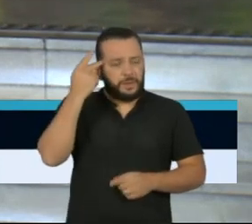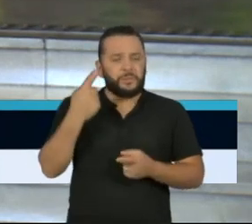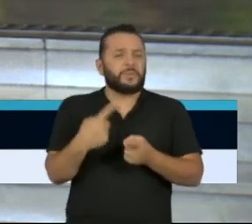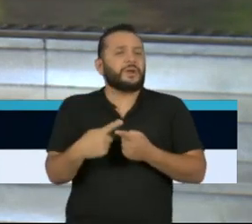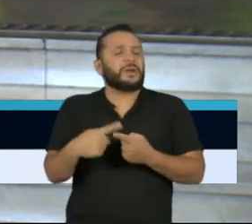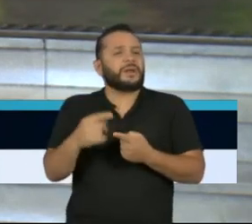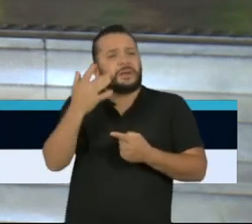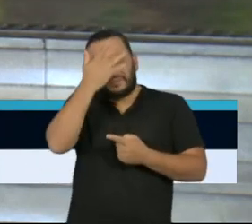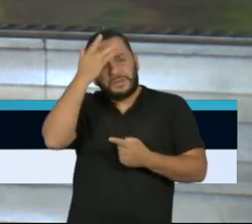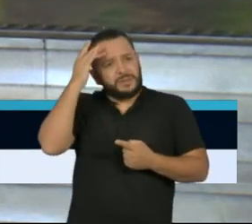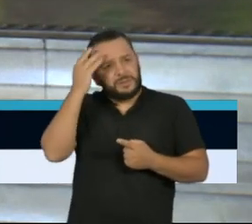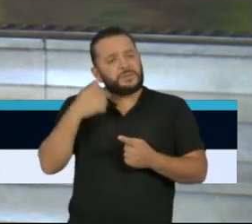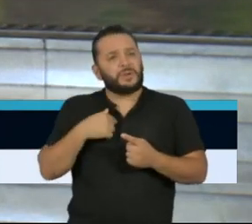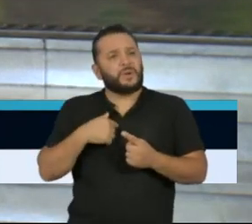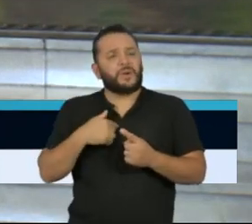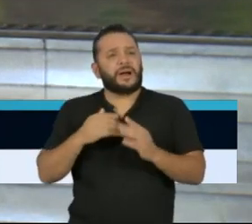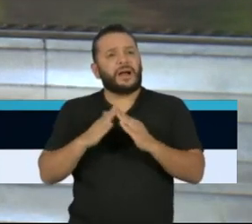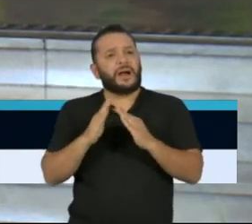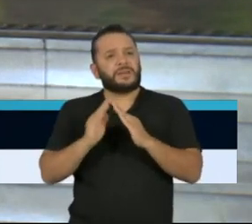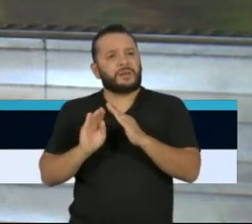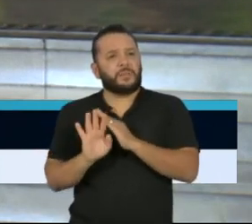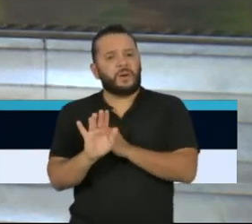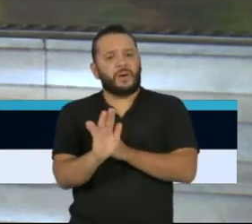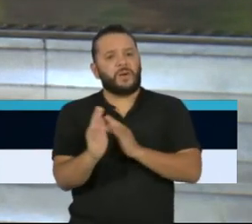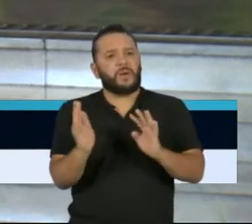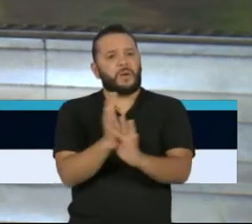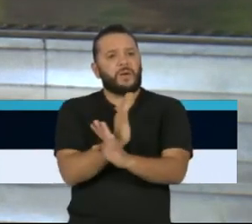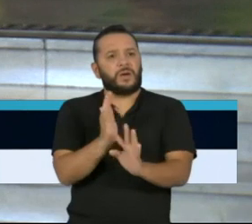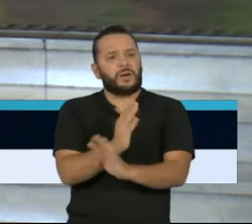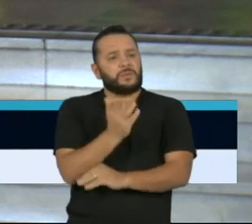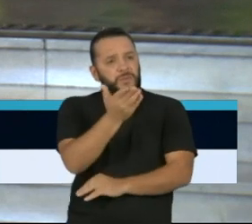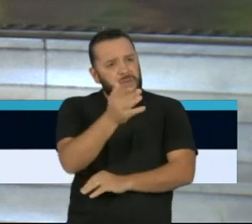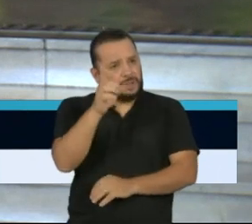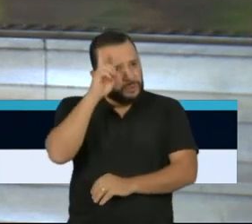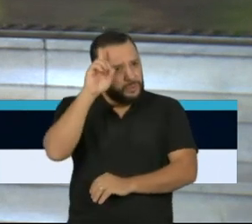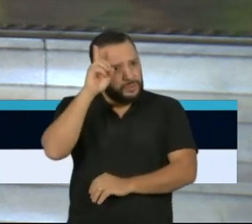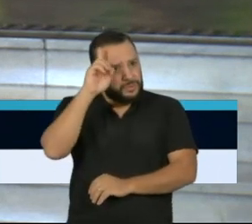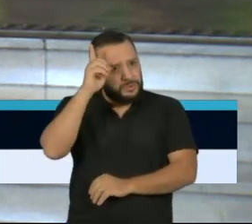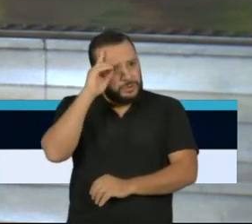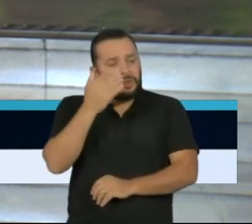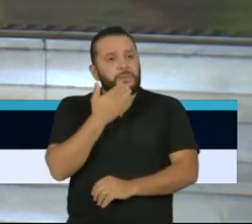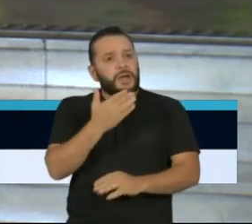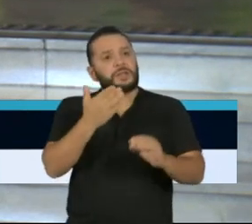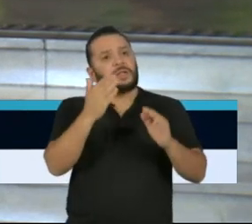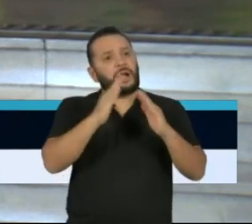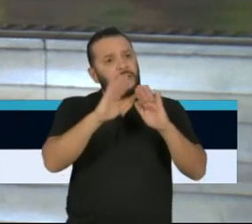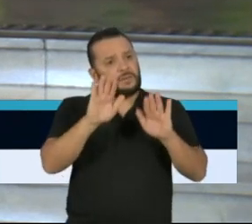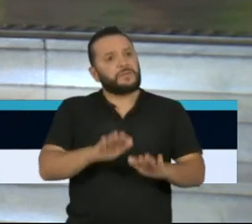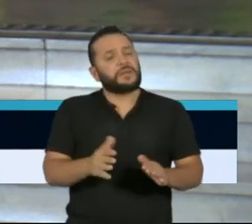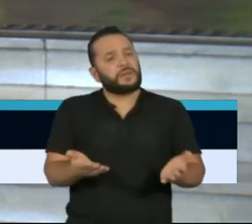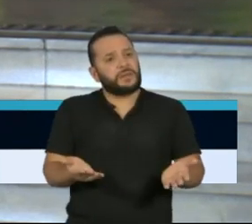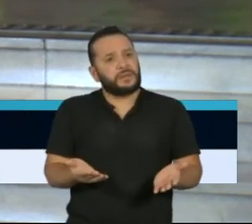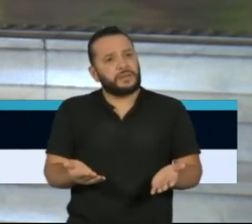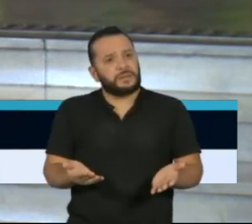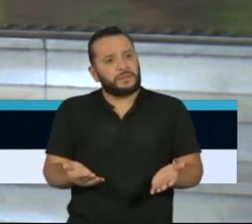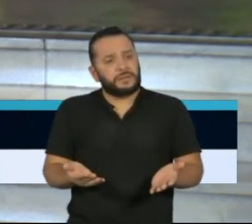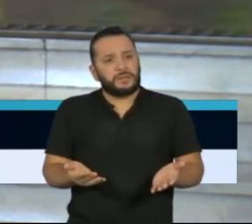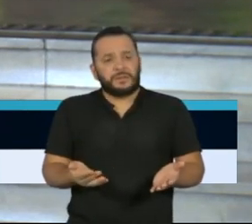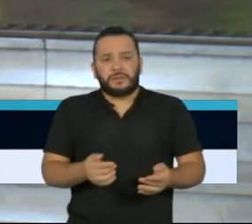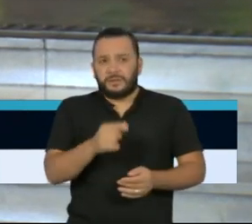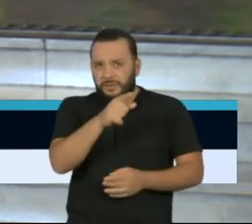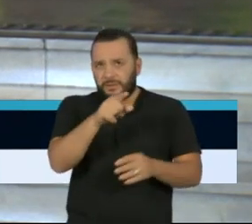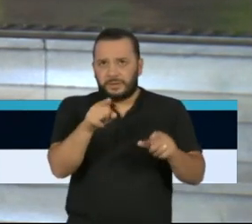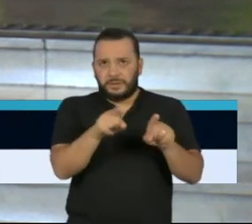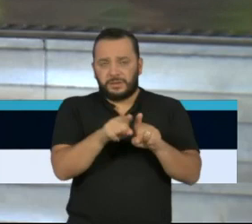social por parte da população de São Paulo, já que o senhor pede diariamente o cumprimento da quarentena. E uma última questão, o senhor mencionou